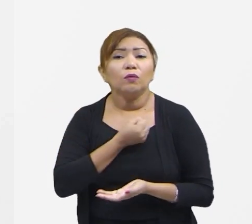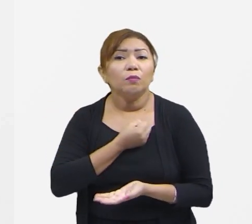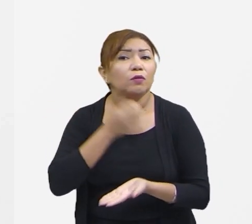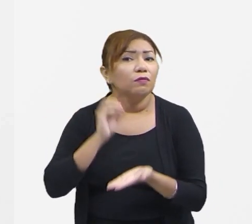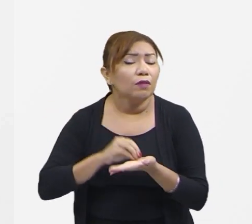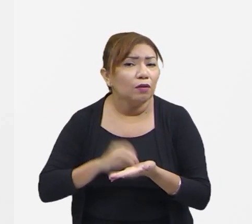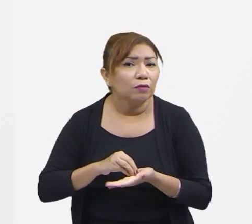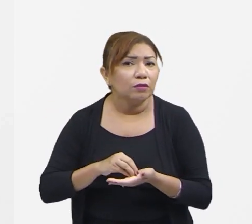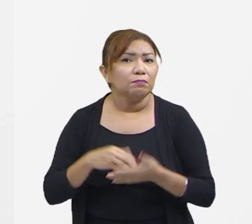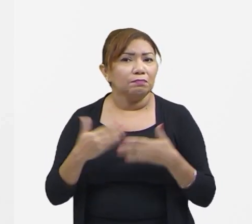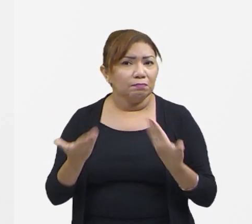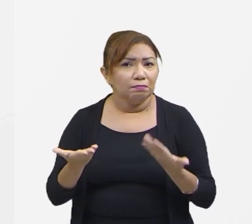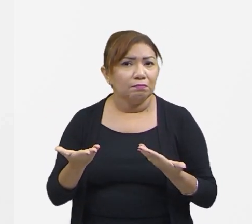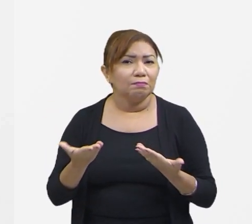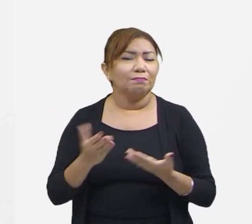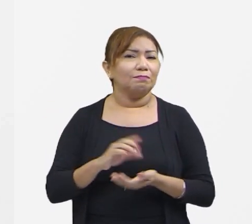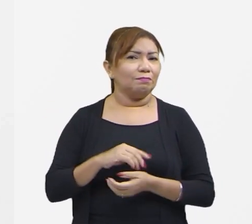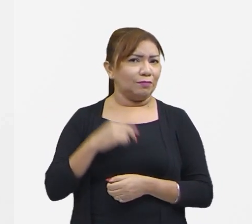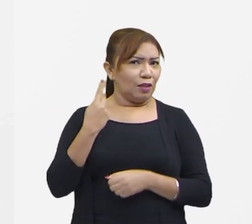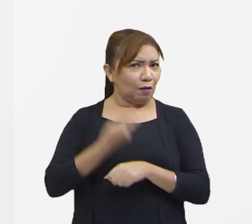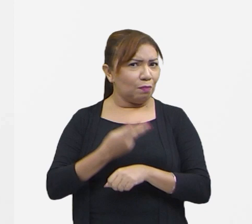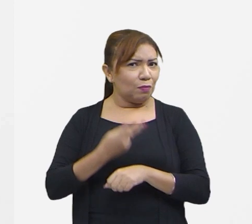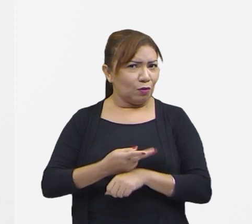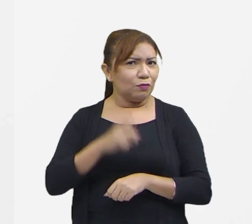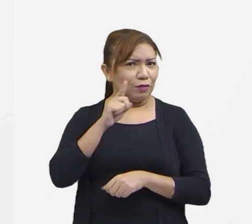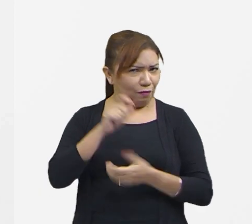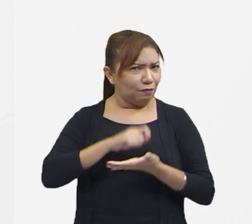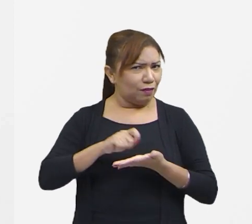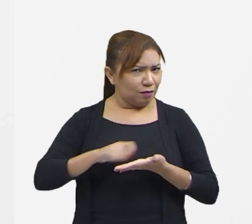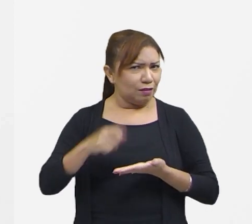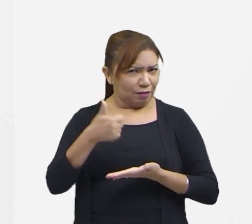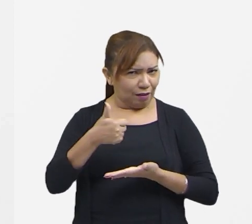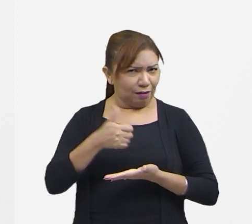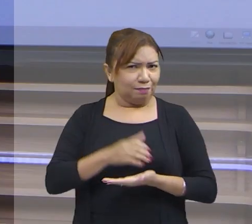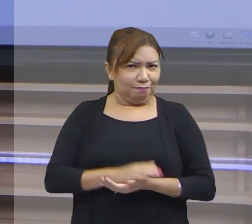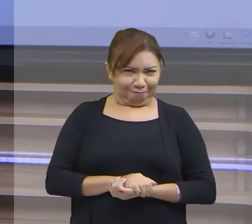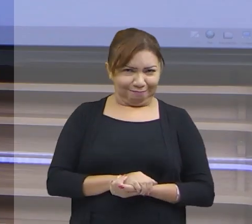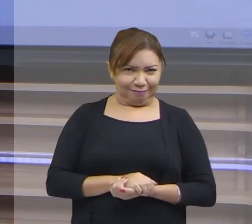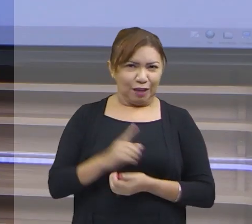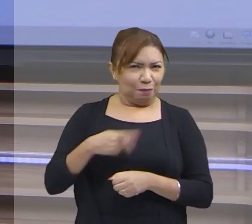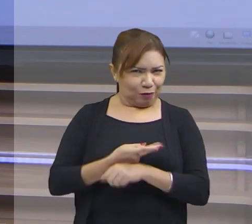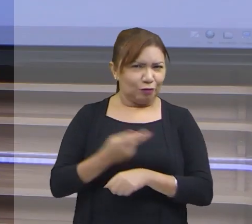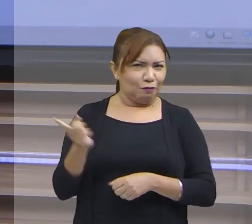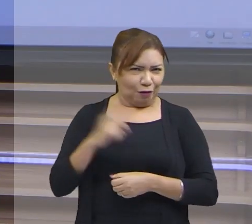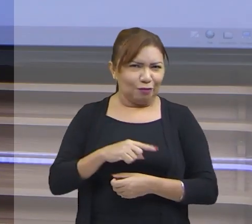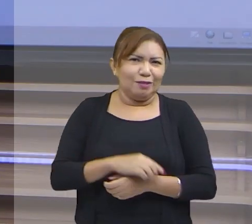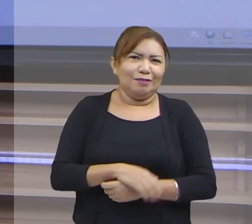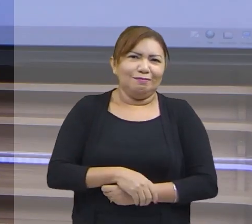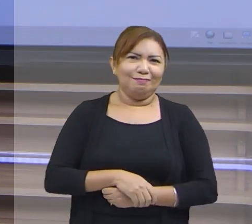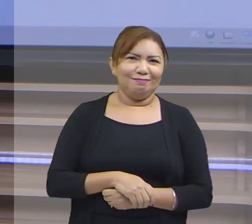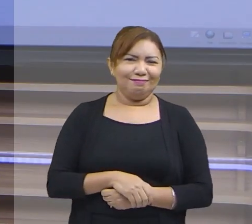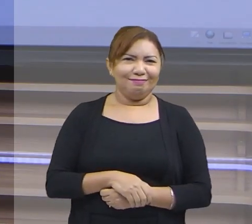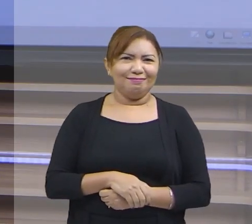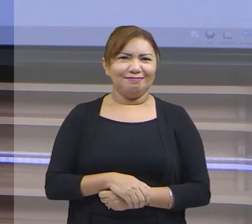número que está faltando e depois vai realizar a atividade. Já já voltamos.